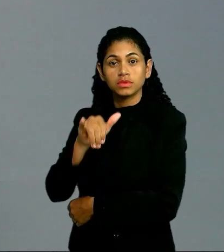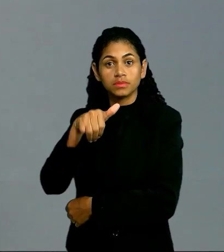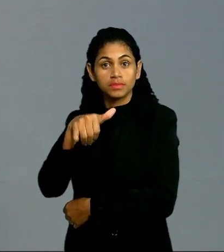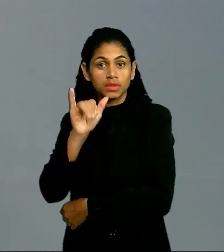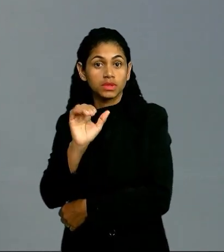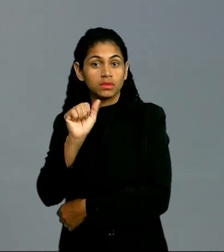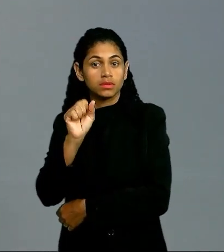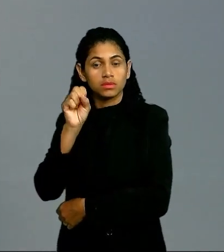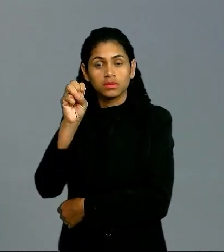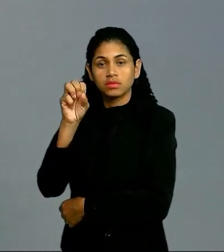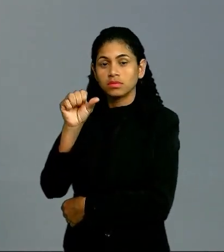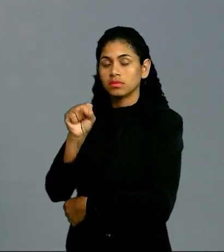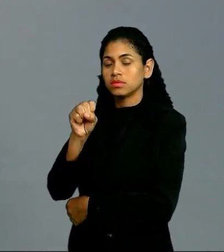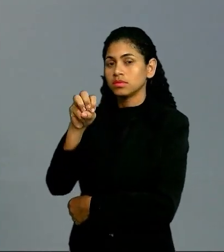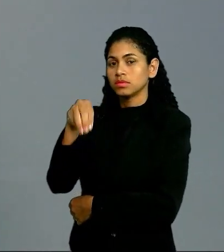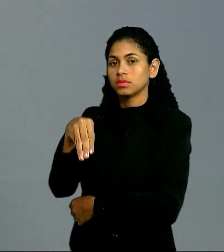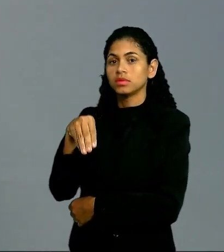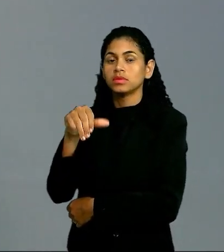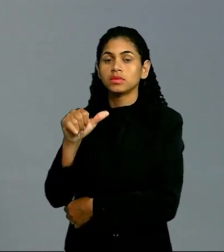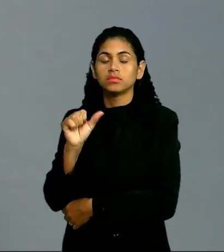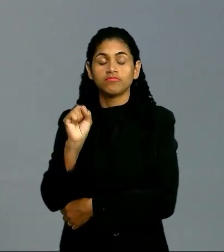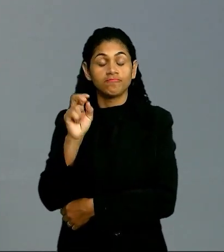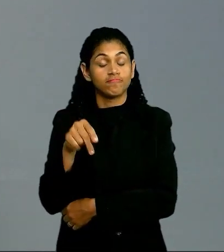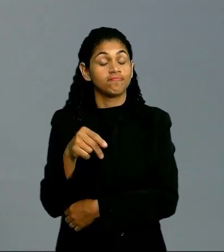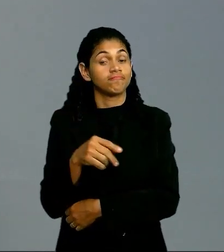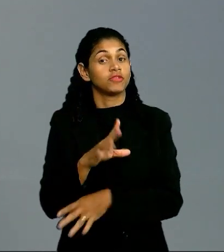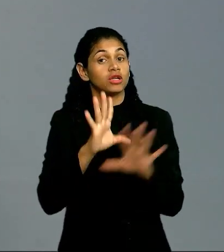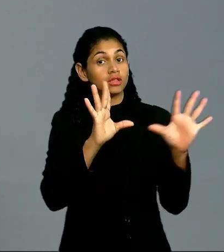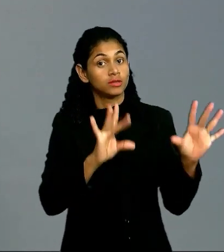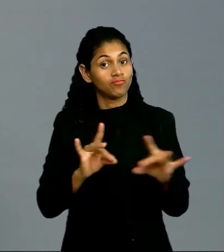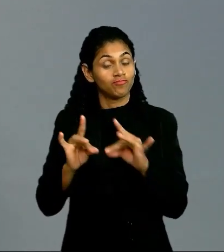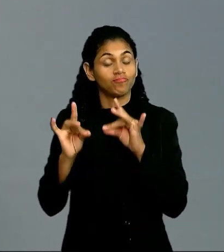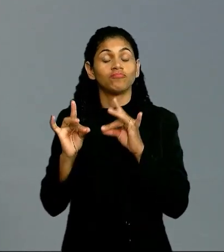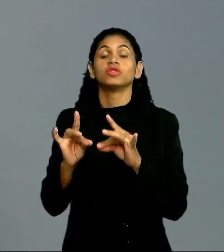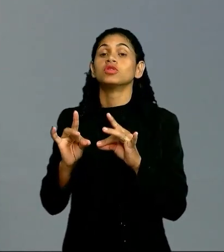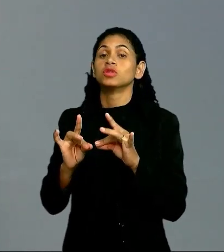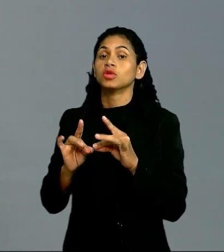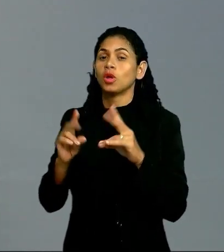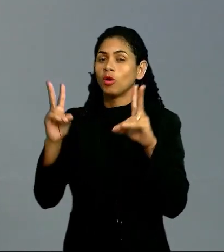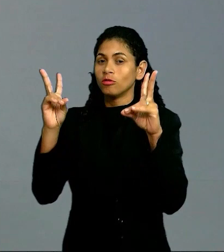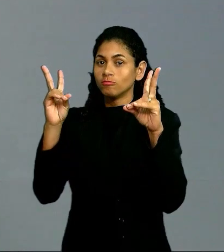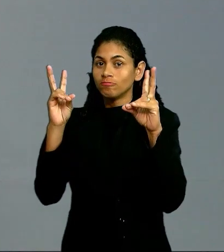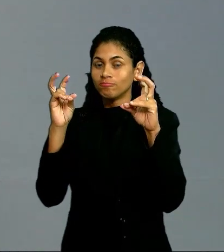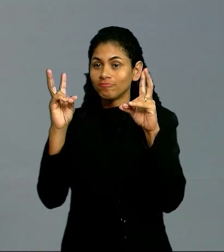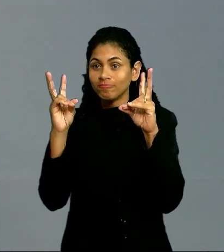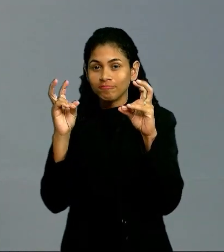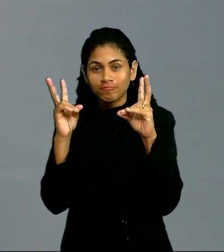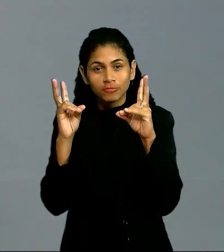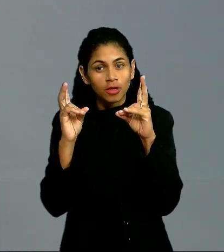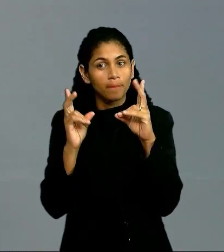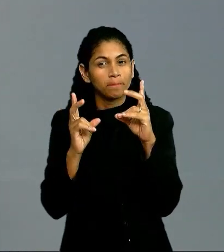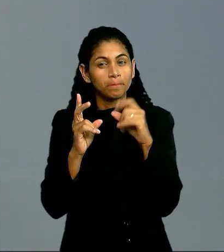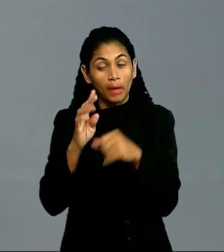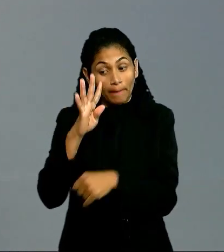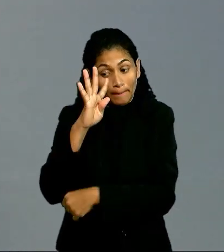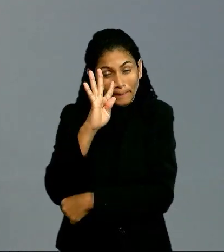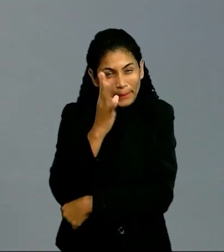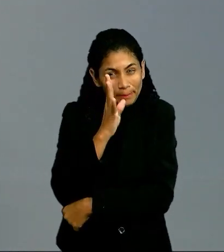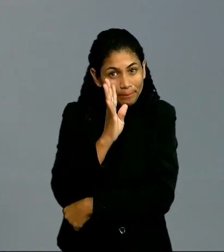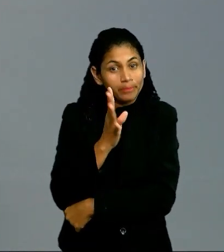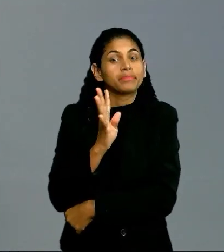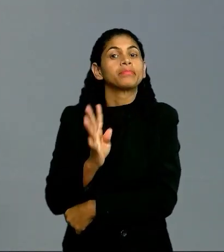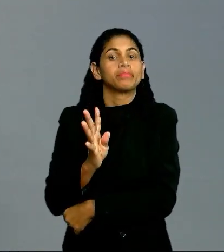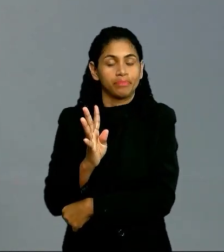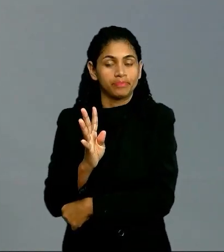um tema bem relevante, bem polêmico para a gente trabalhar, que são os regimes totalitários.